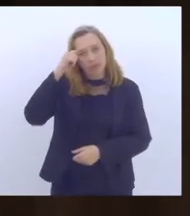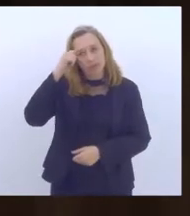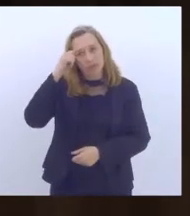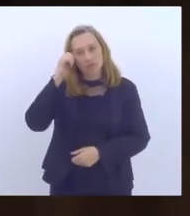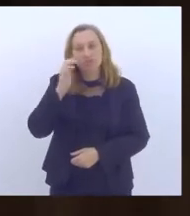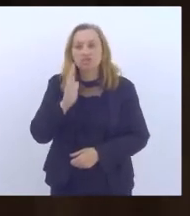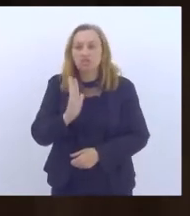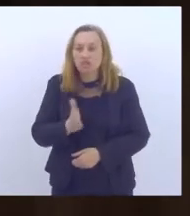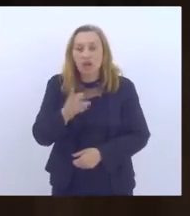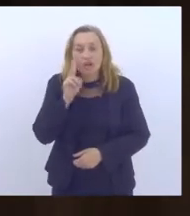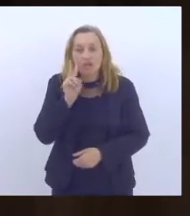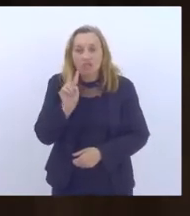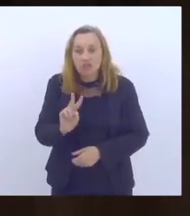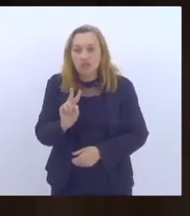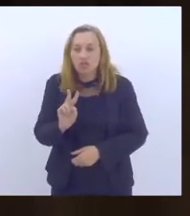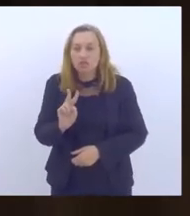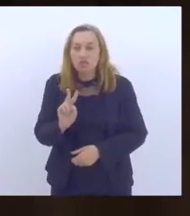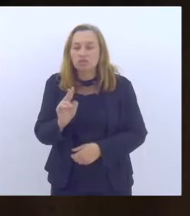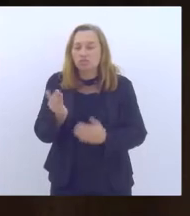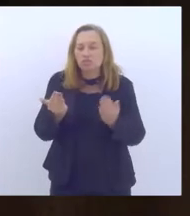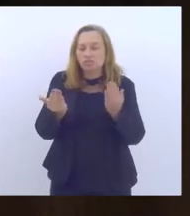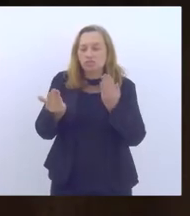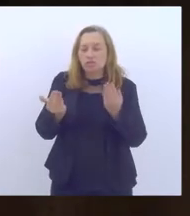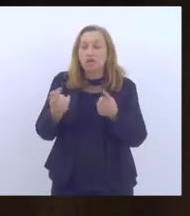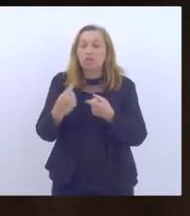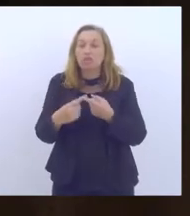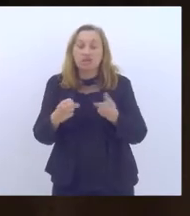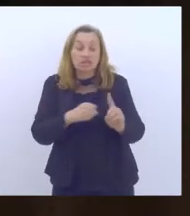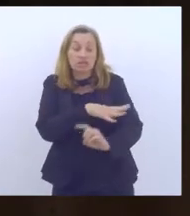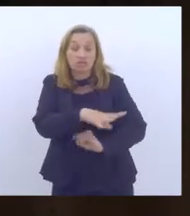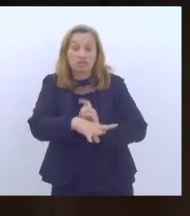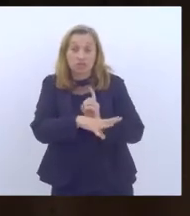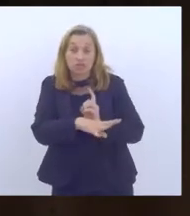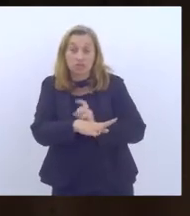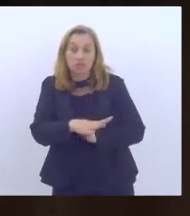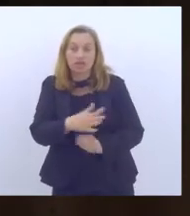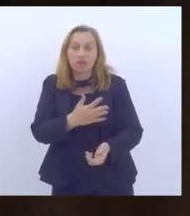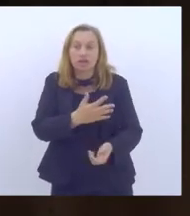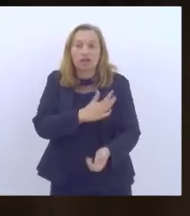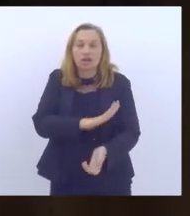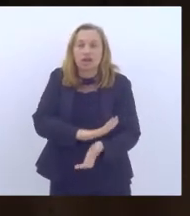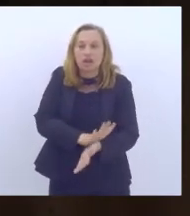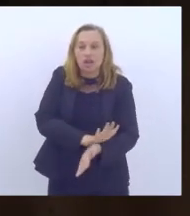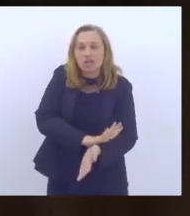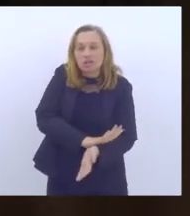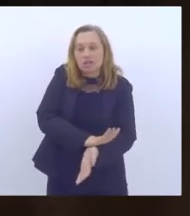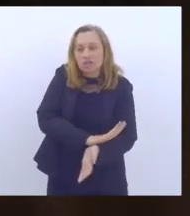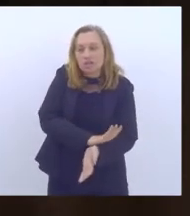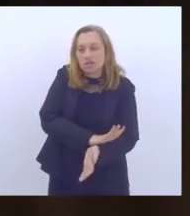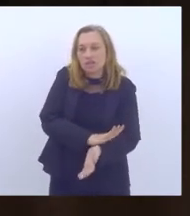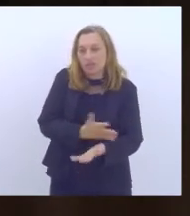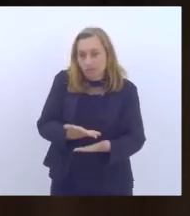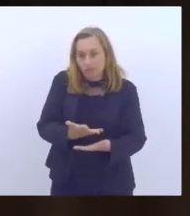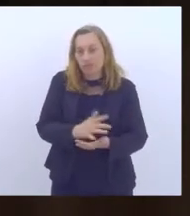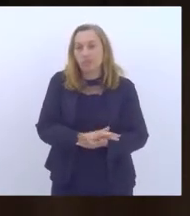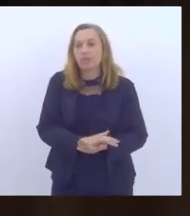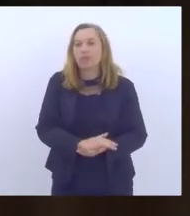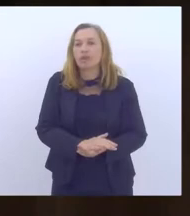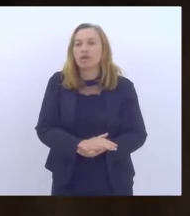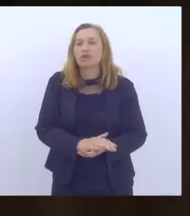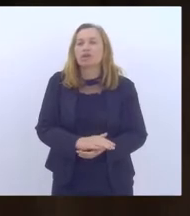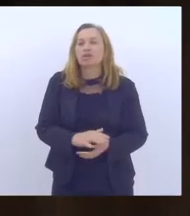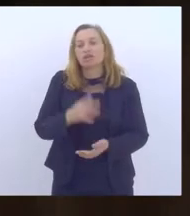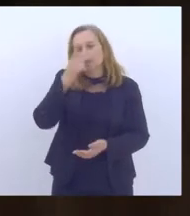já é visto como suspeito porque essa sociedade racista perfilou as